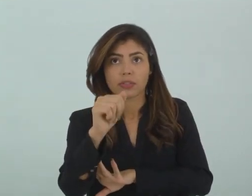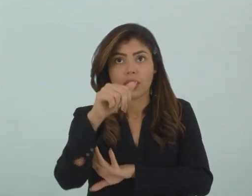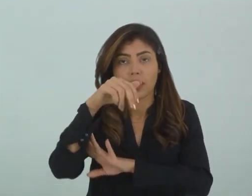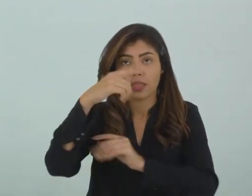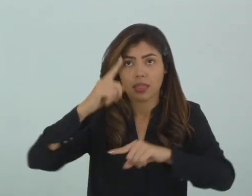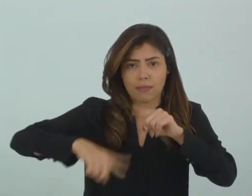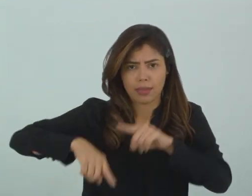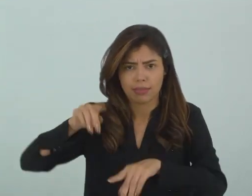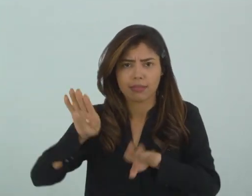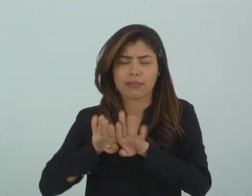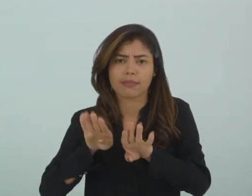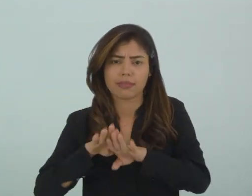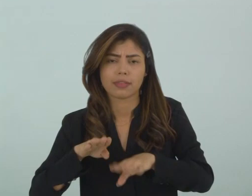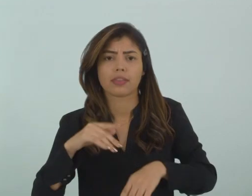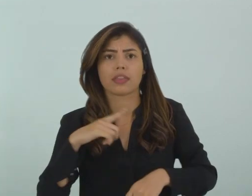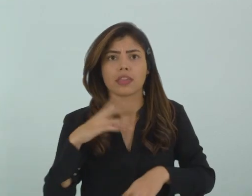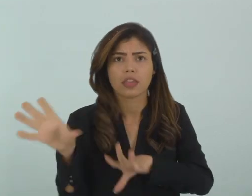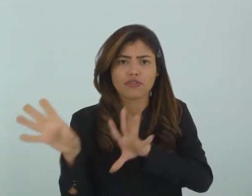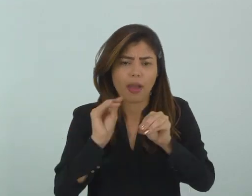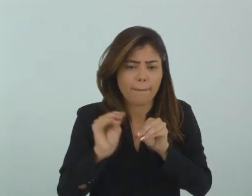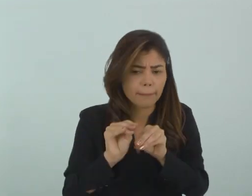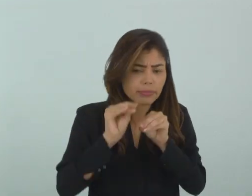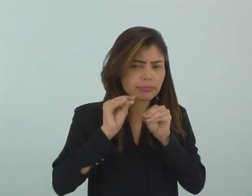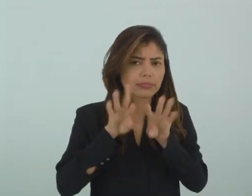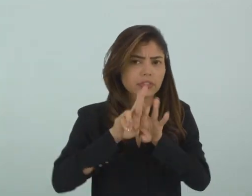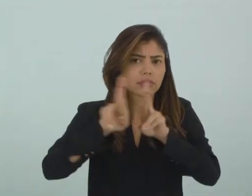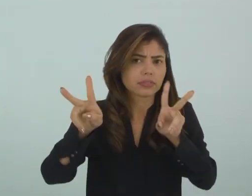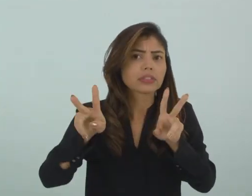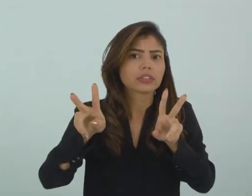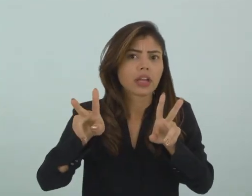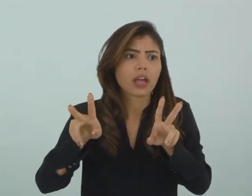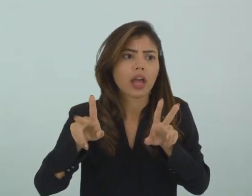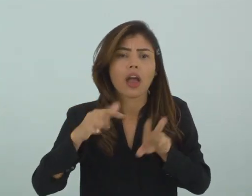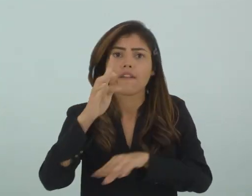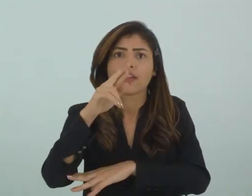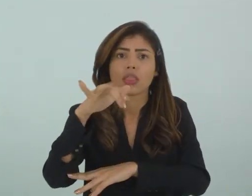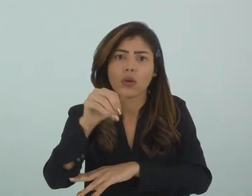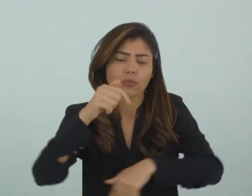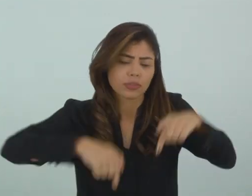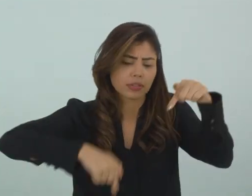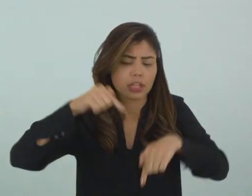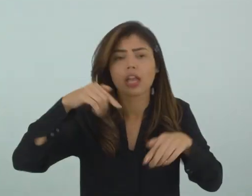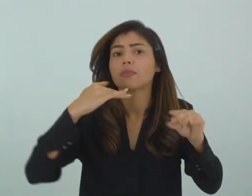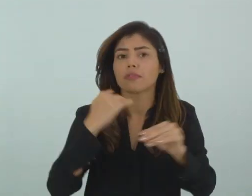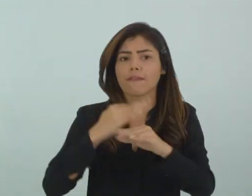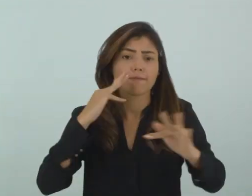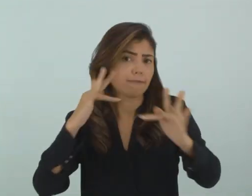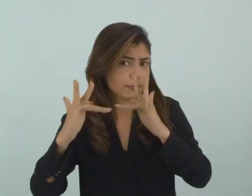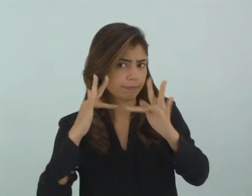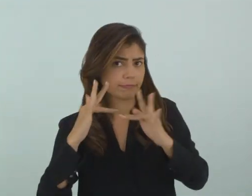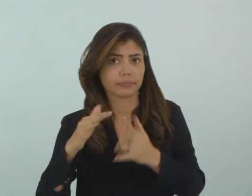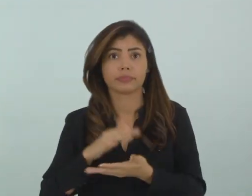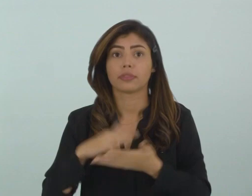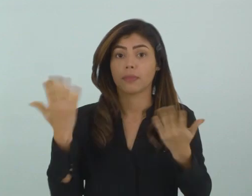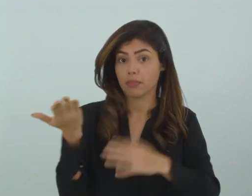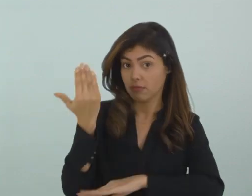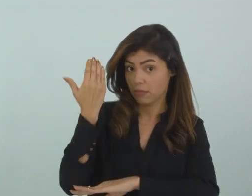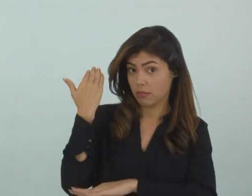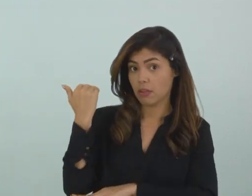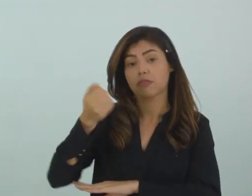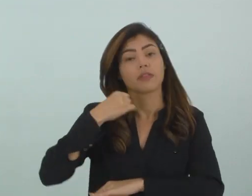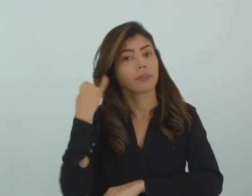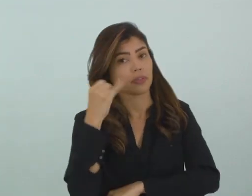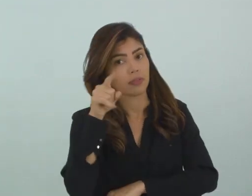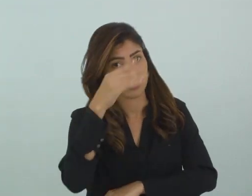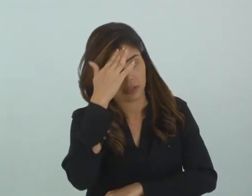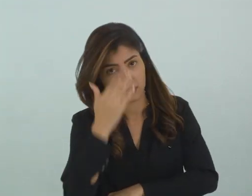já puxando e diferenciando o que são fenômenos químicos e fenômenos físicos. Mas antes disso, é importante que vocês saibam o que é um